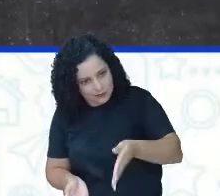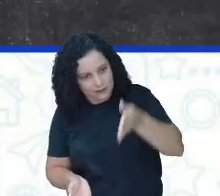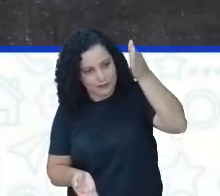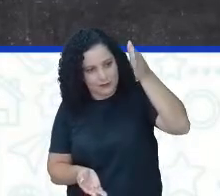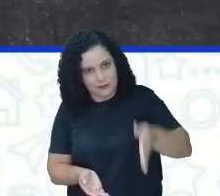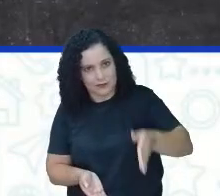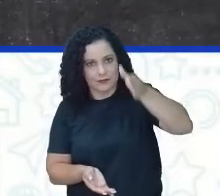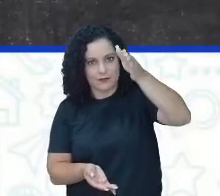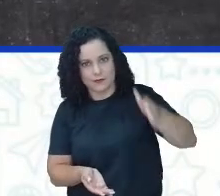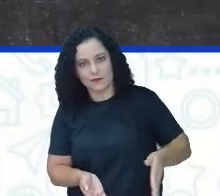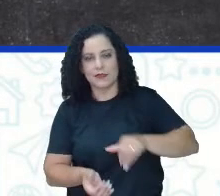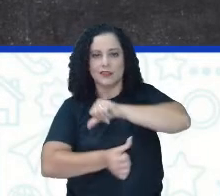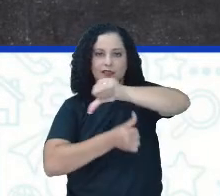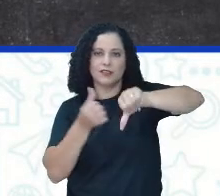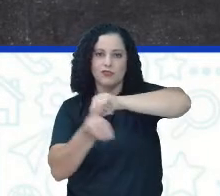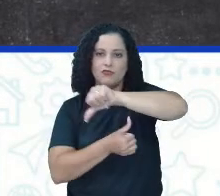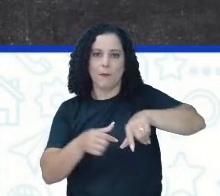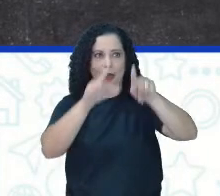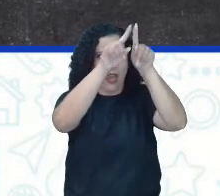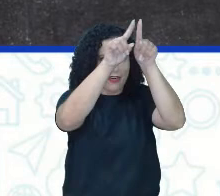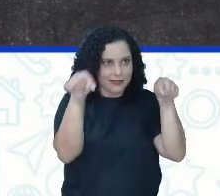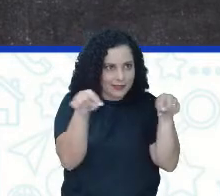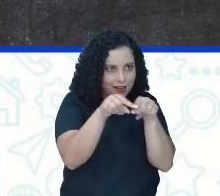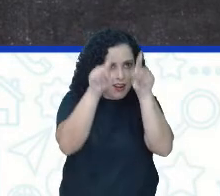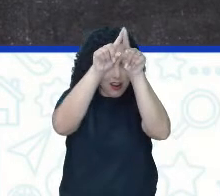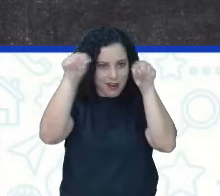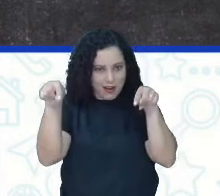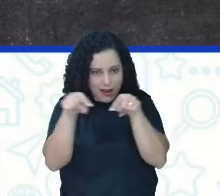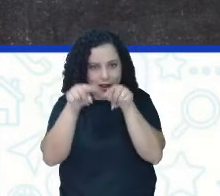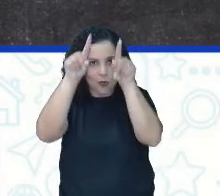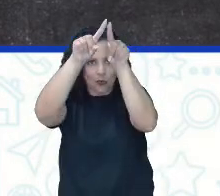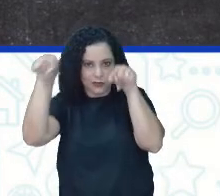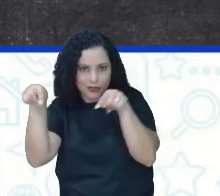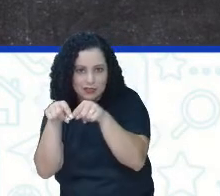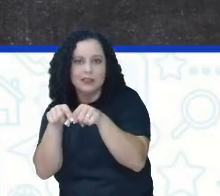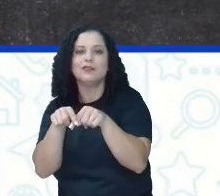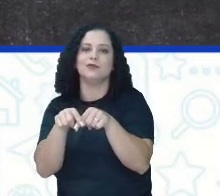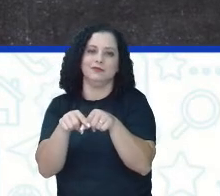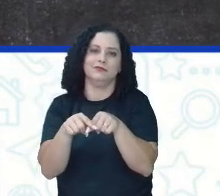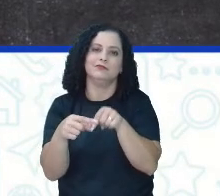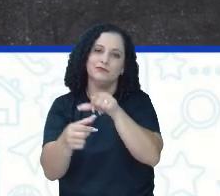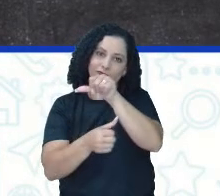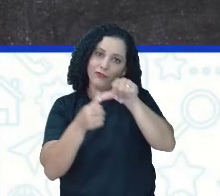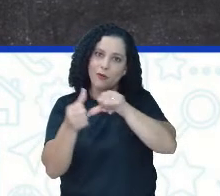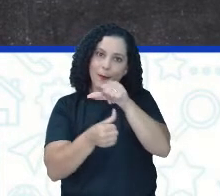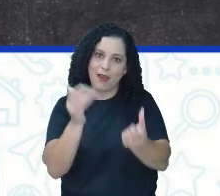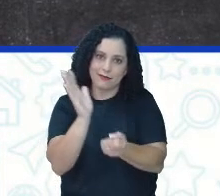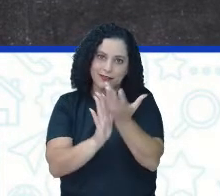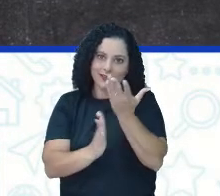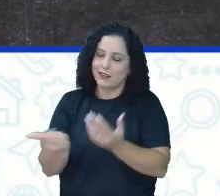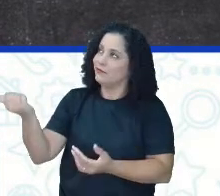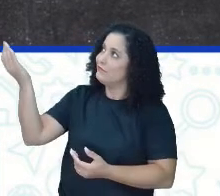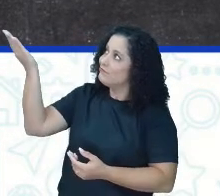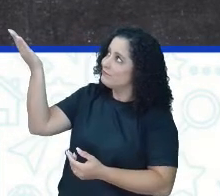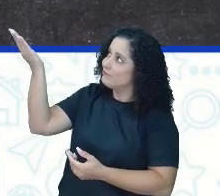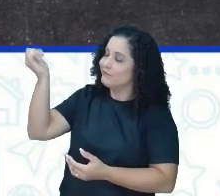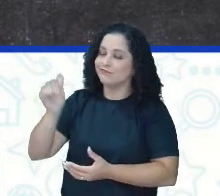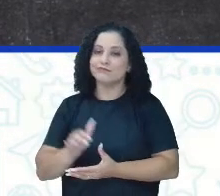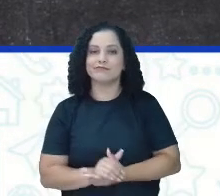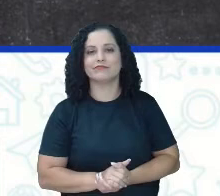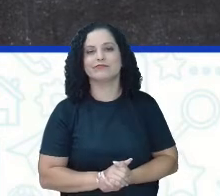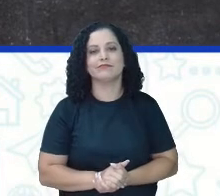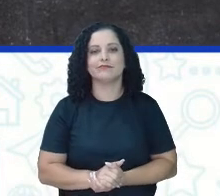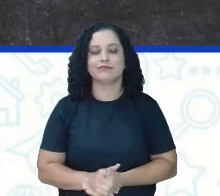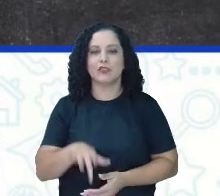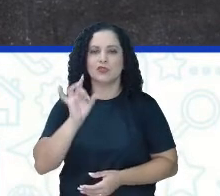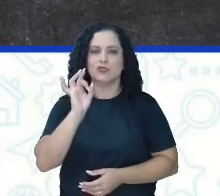6 triângulos, certo? Então, quando a gente parte aí para a ideia de diagonais, a gente não vai